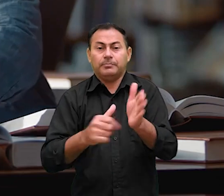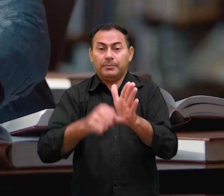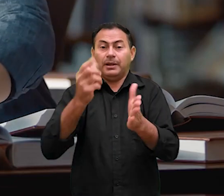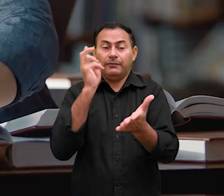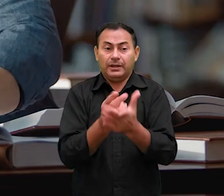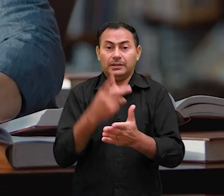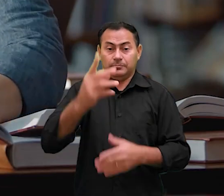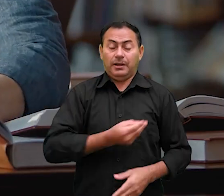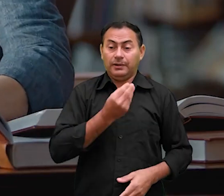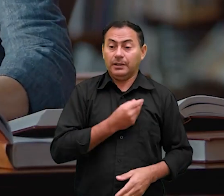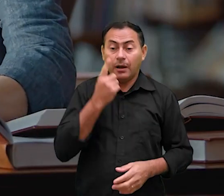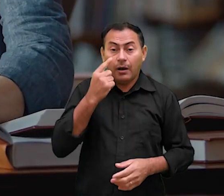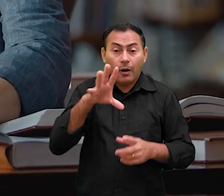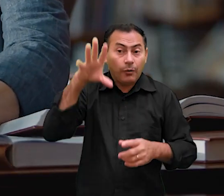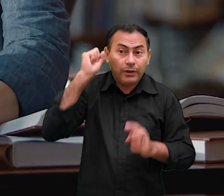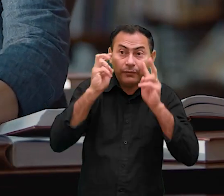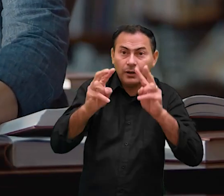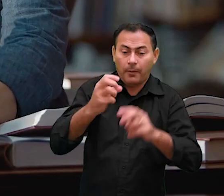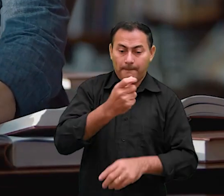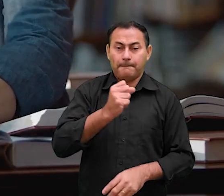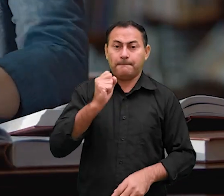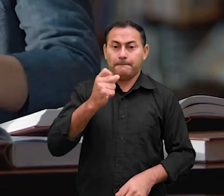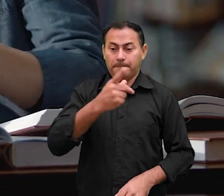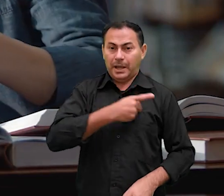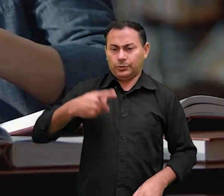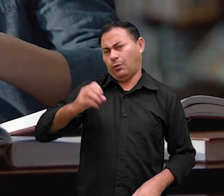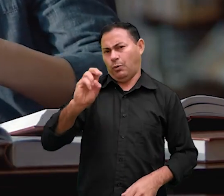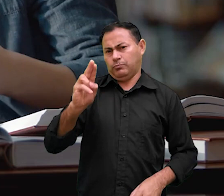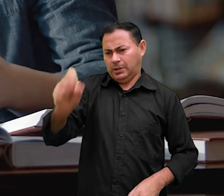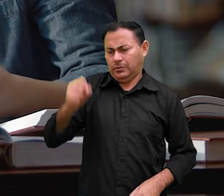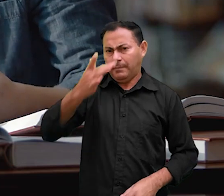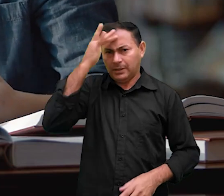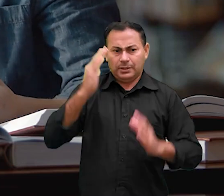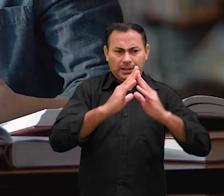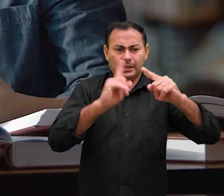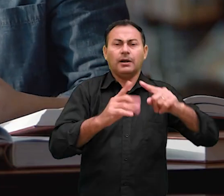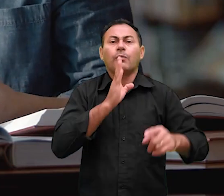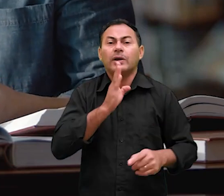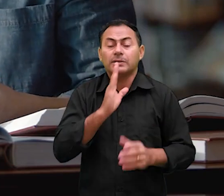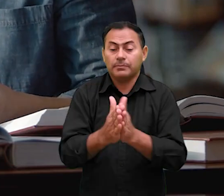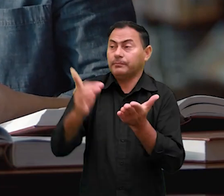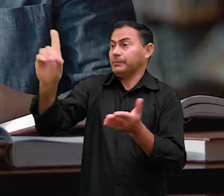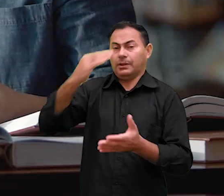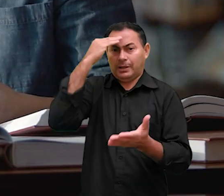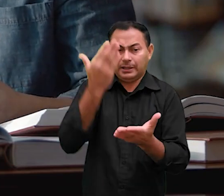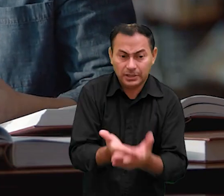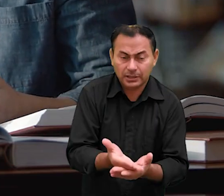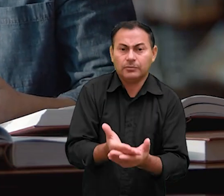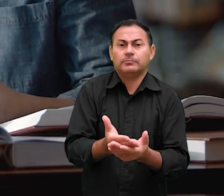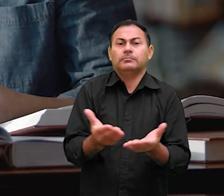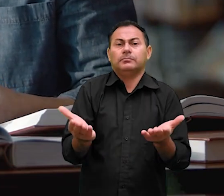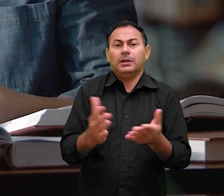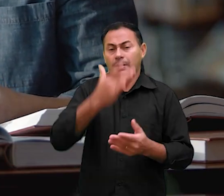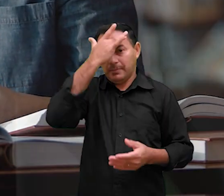pela primeira vez na sua vida, ao ouvir o que o seu pastor falava, ele disse: as pessoas da igreja que conhecem a Bíblia não acreditam